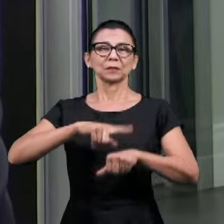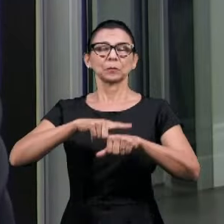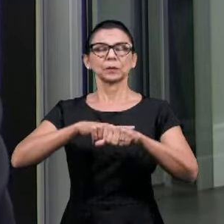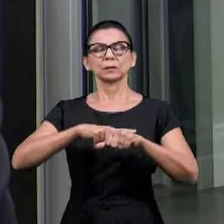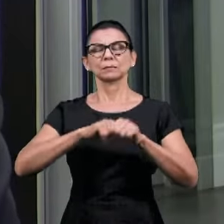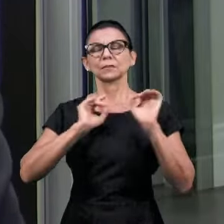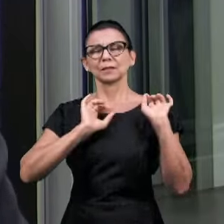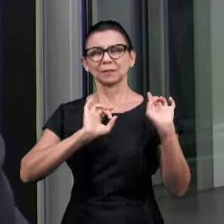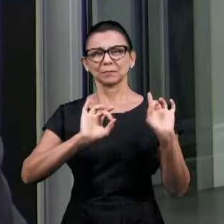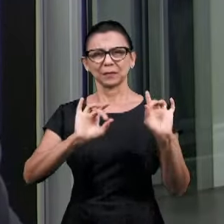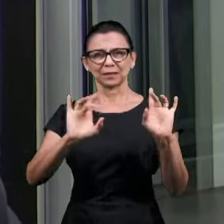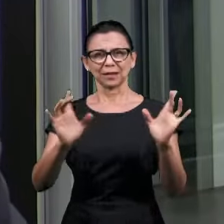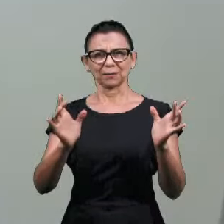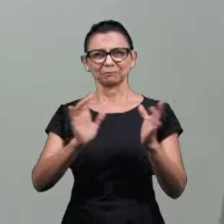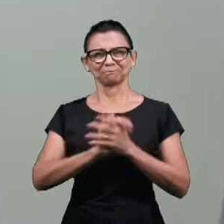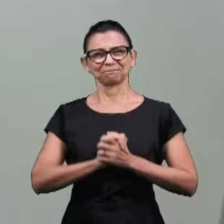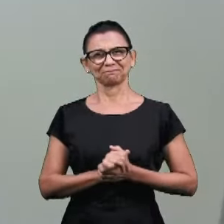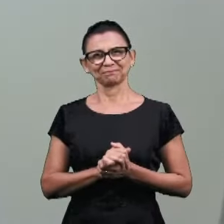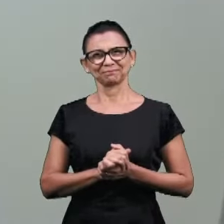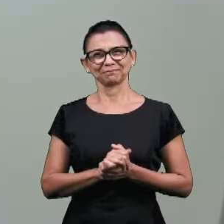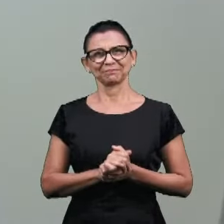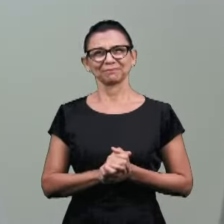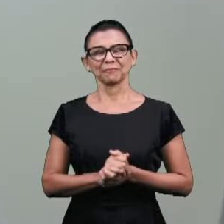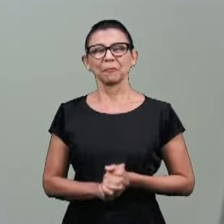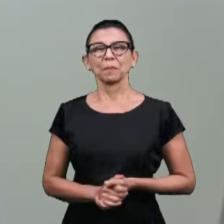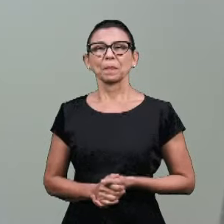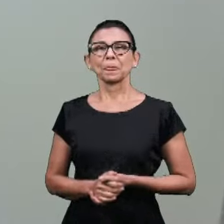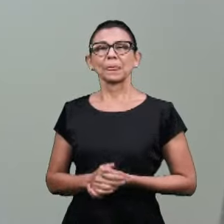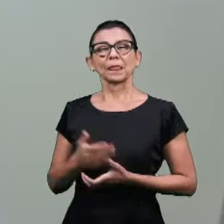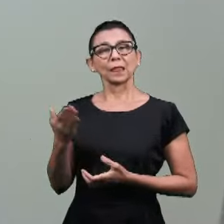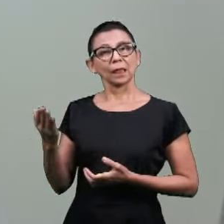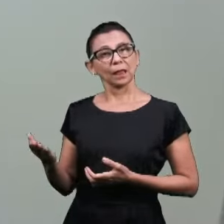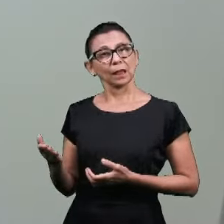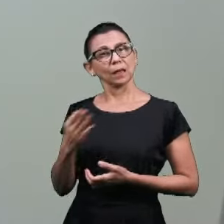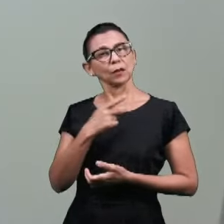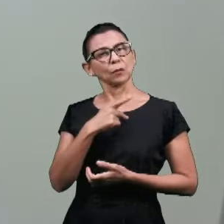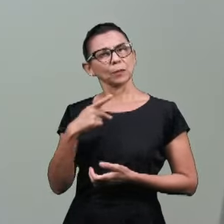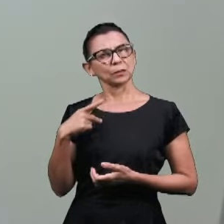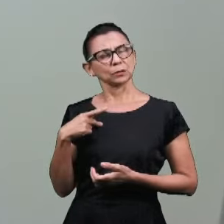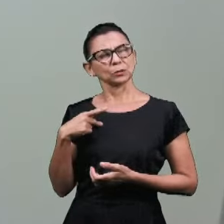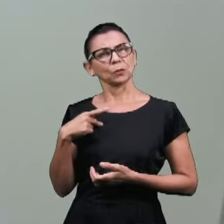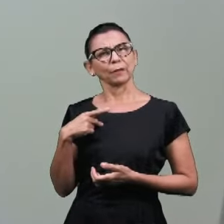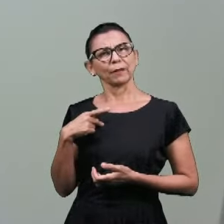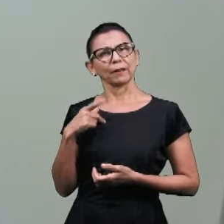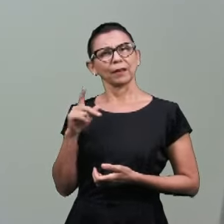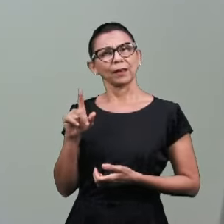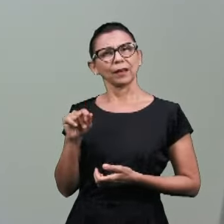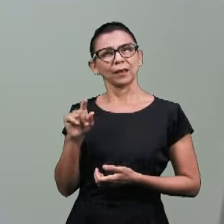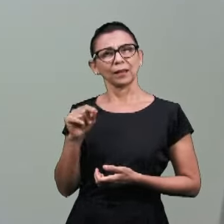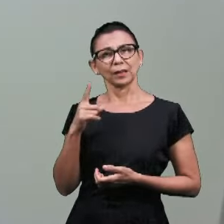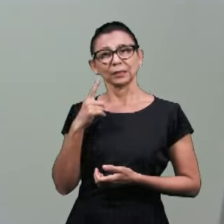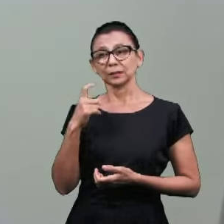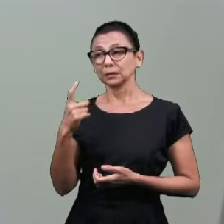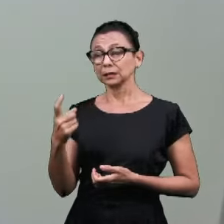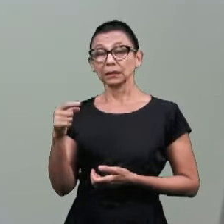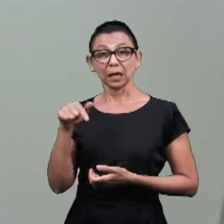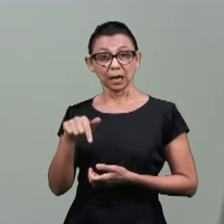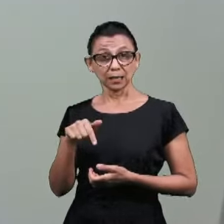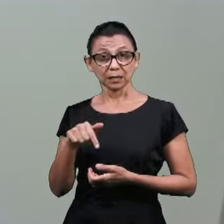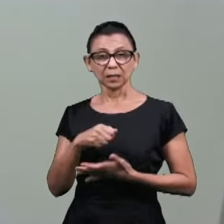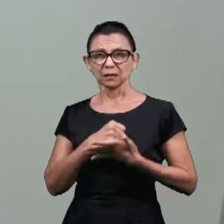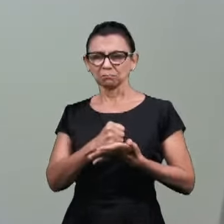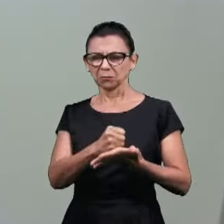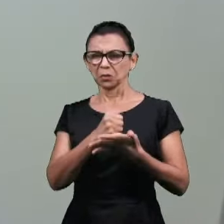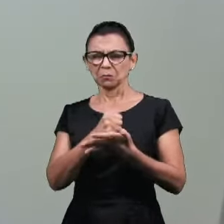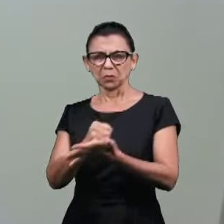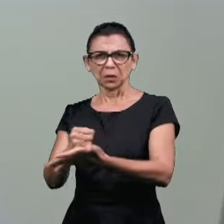com os nossos irmãos. Amém. O pastor Fernando Almeida, ele é interessante que ele ajuda, contribui muito aqui com a nossa grade,